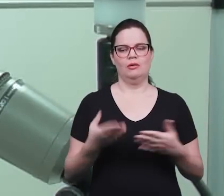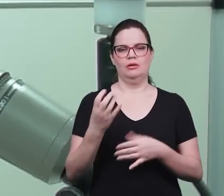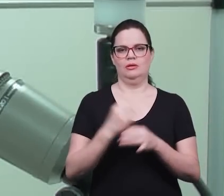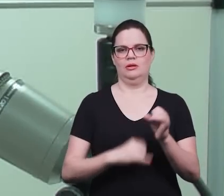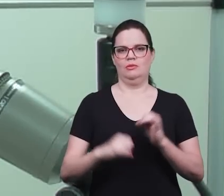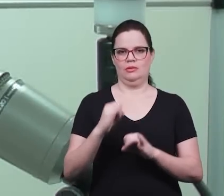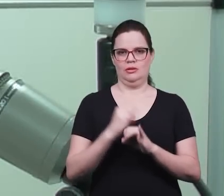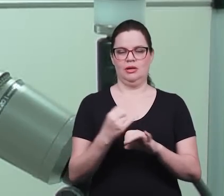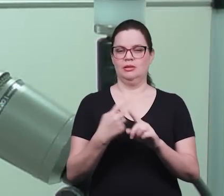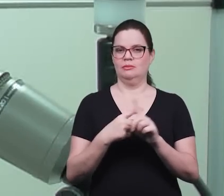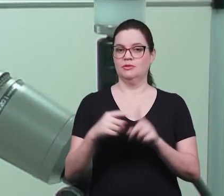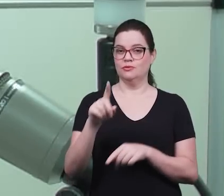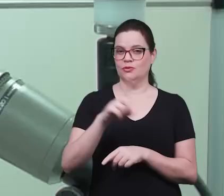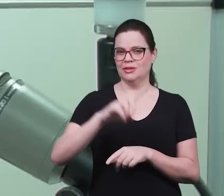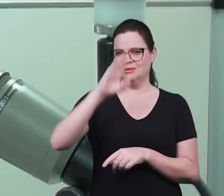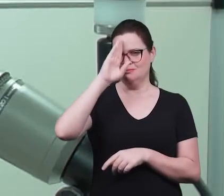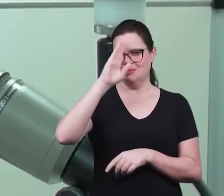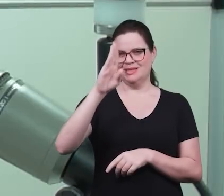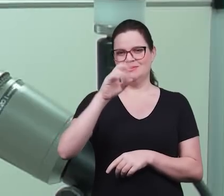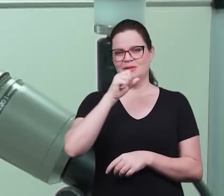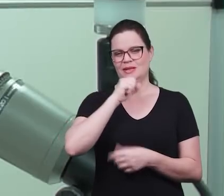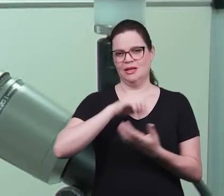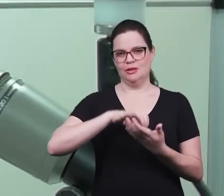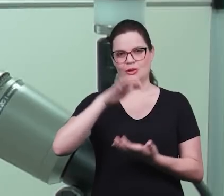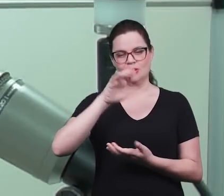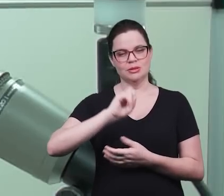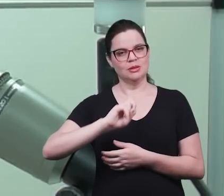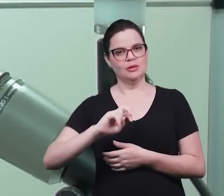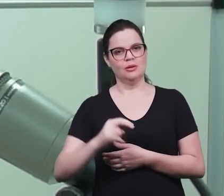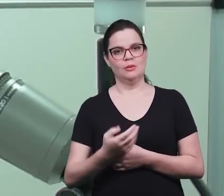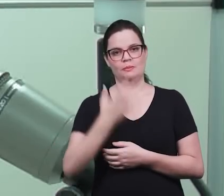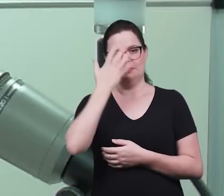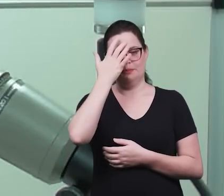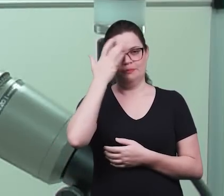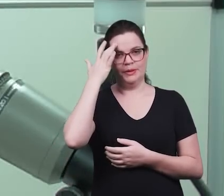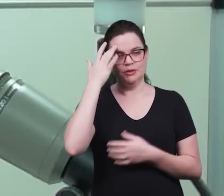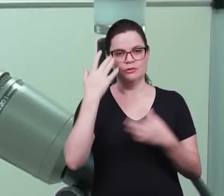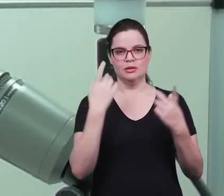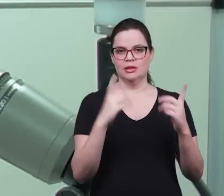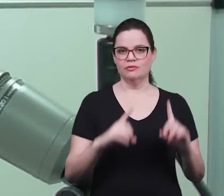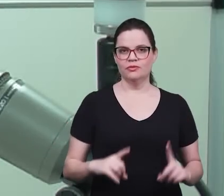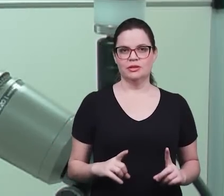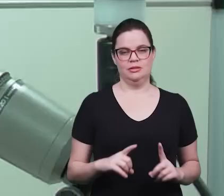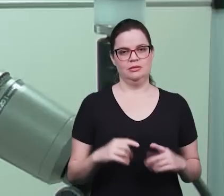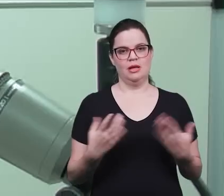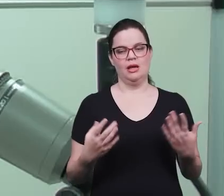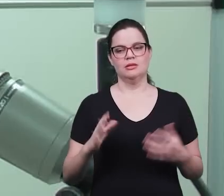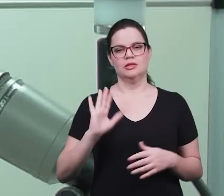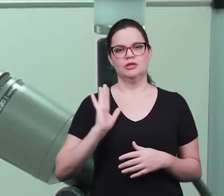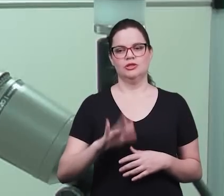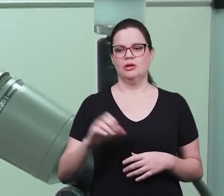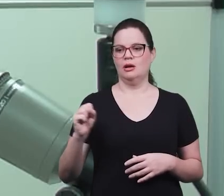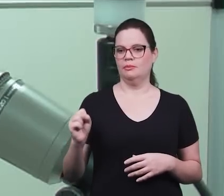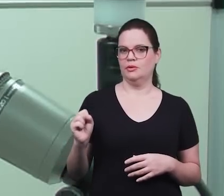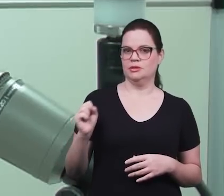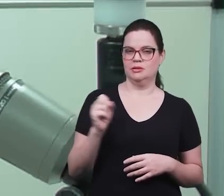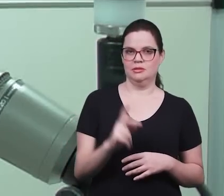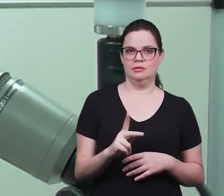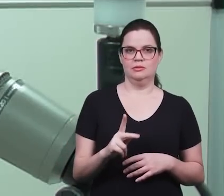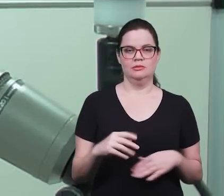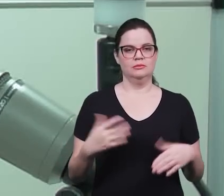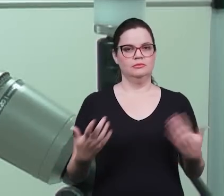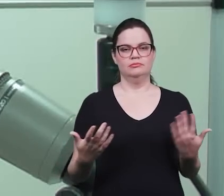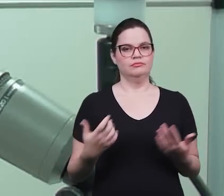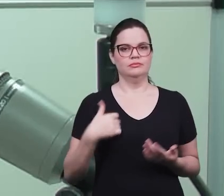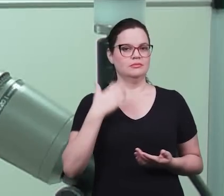pessoas idosas, principalmente, ou aquelas que têm alguma necessidade especial e que são aposentadas,